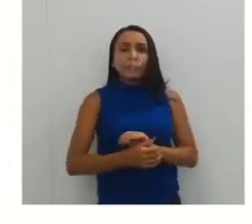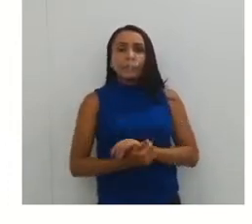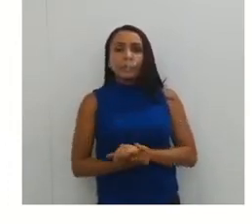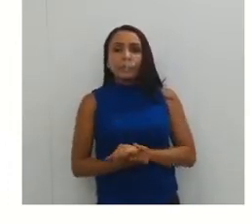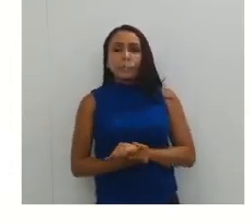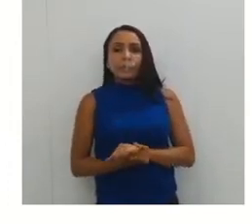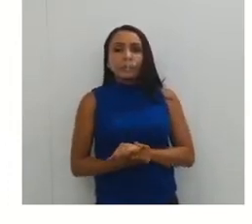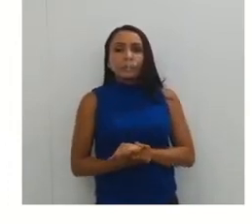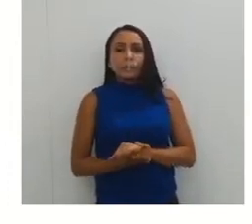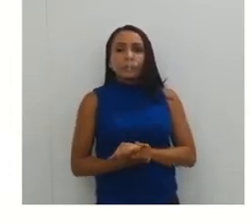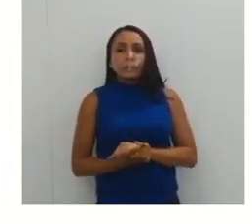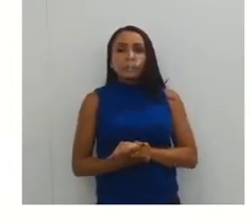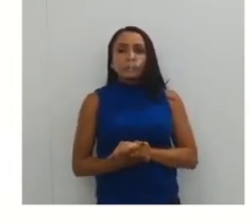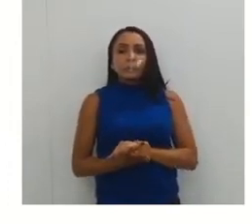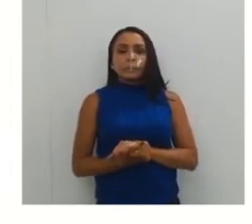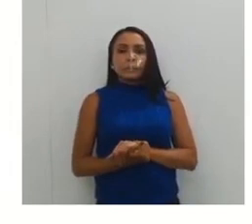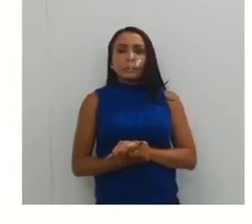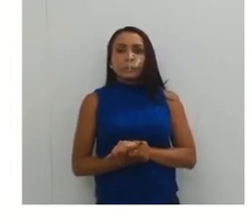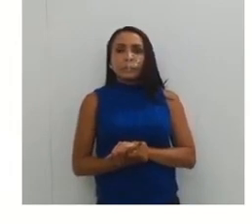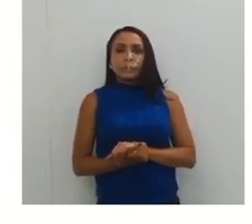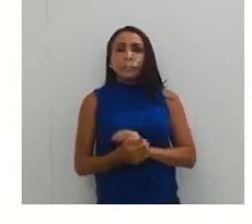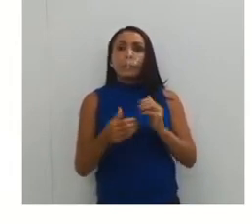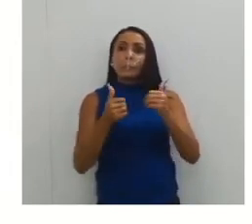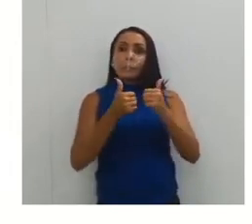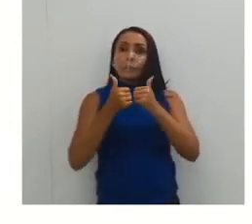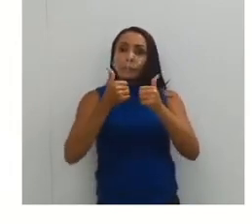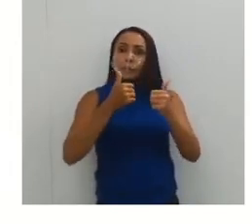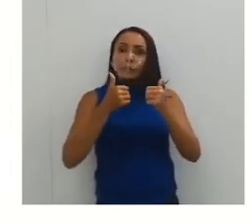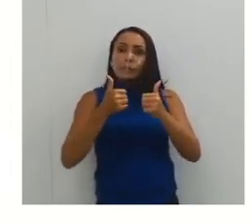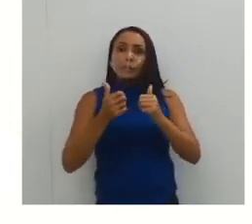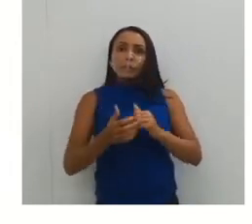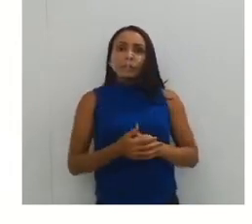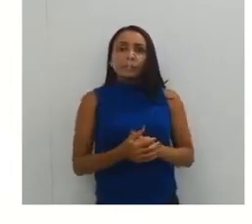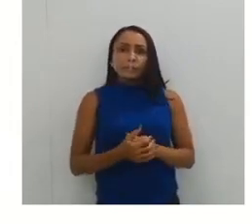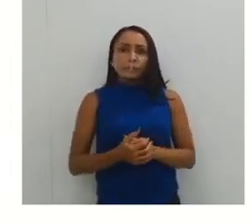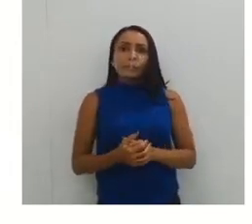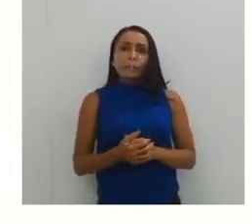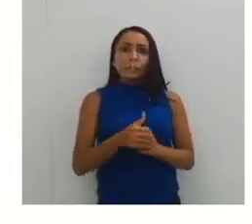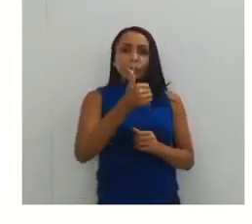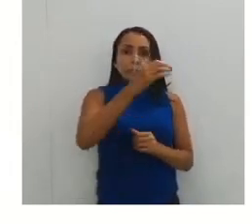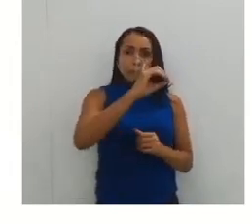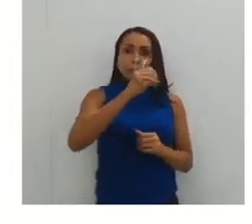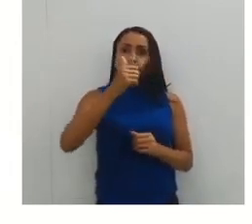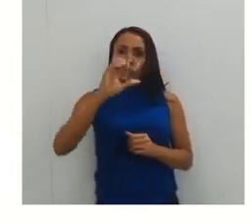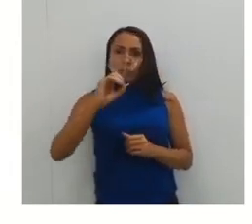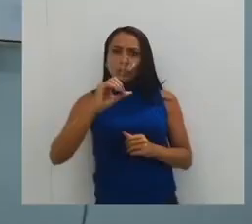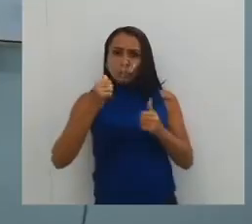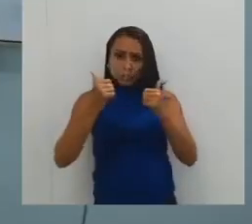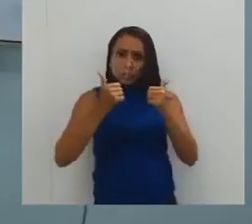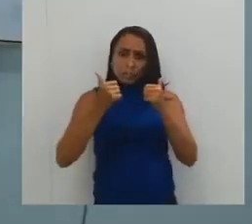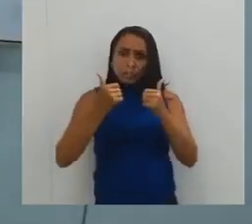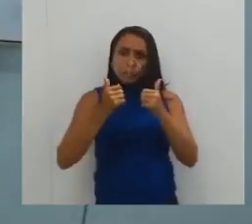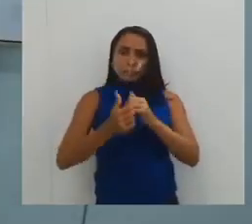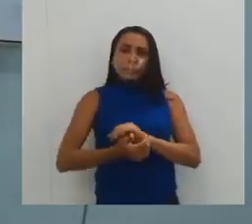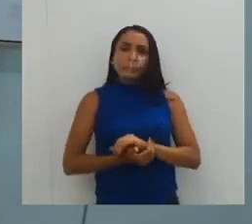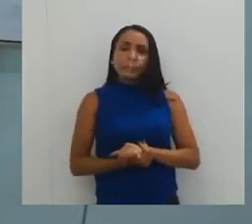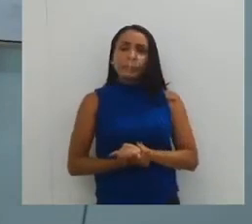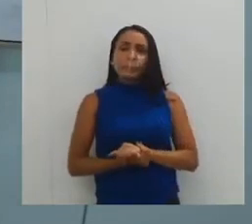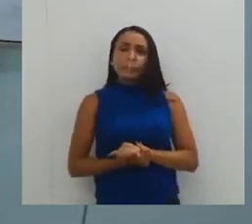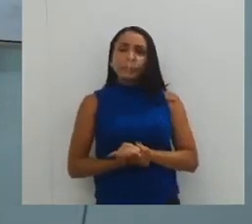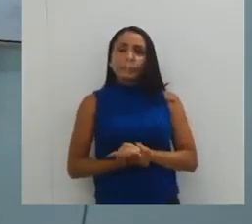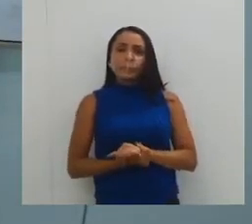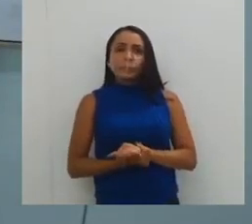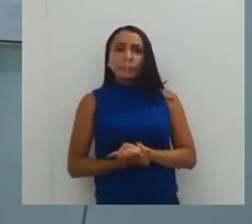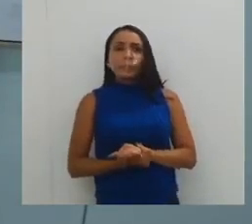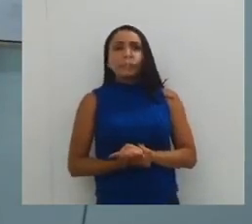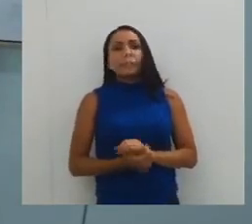qual são as medidas dos lados? Beleza, isso aí. 10 e 10. Beleza? Então, ó,